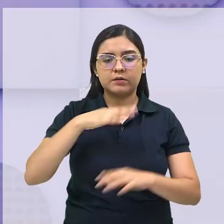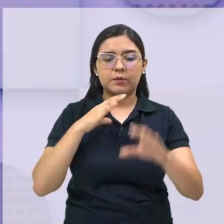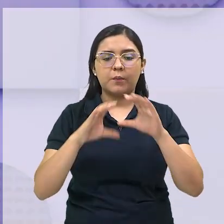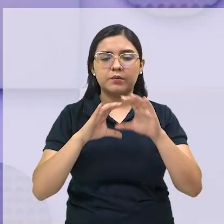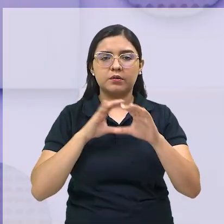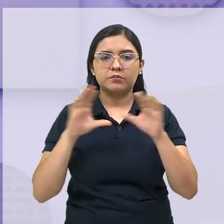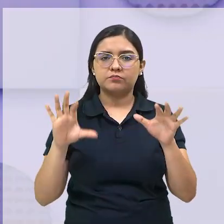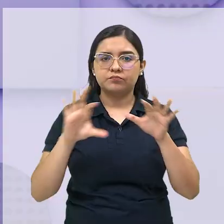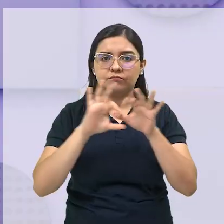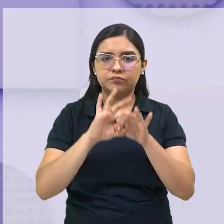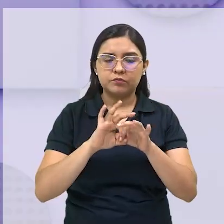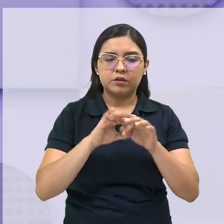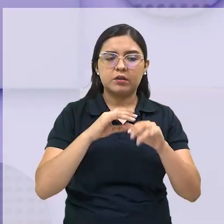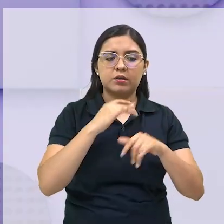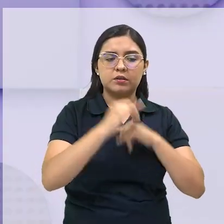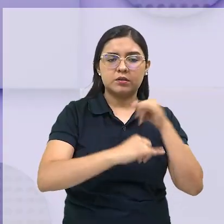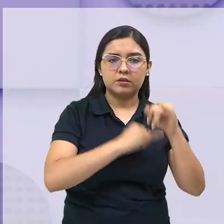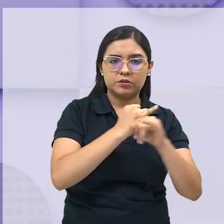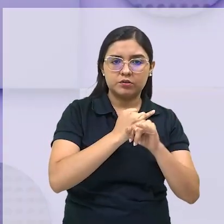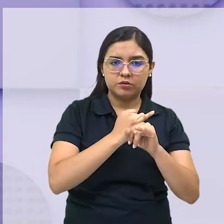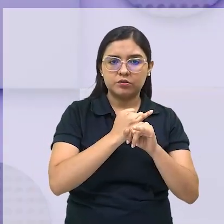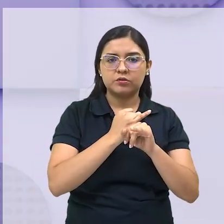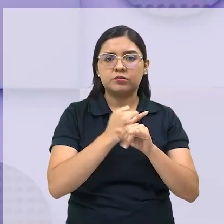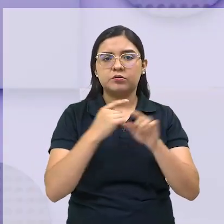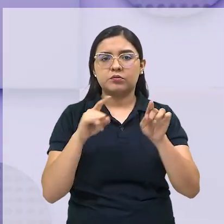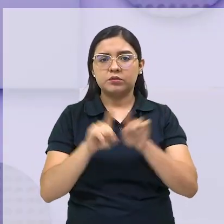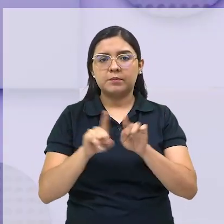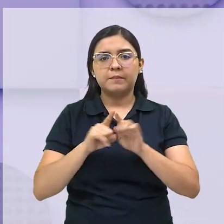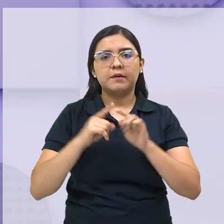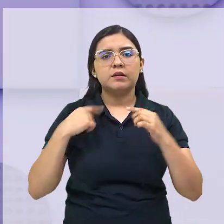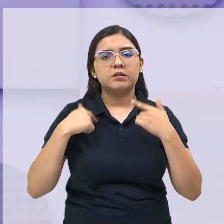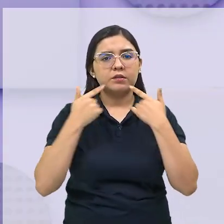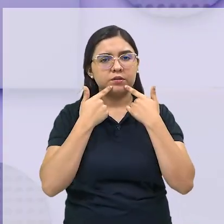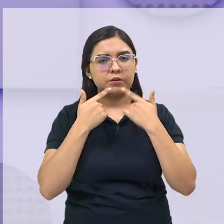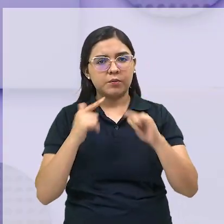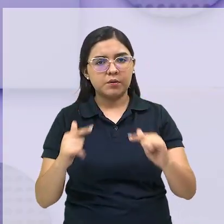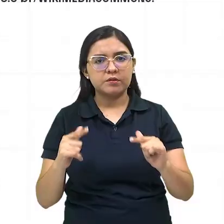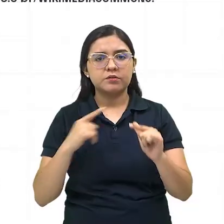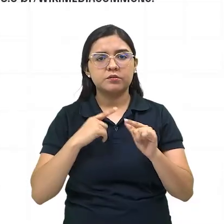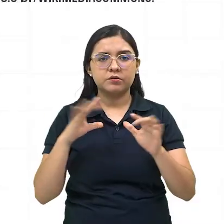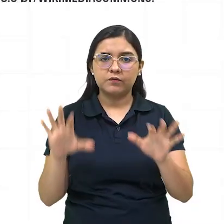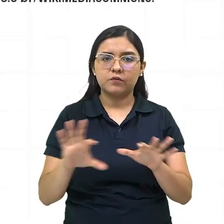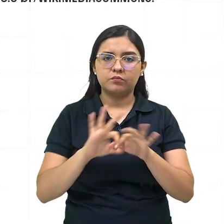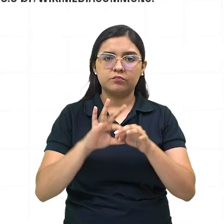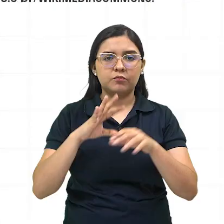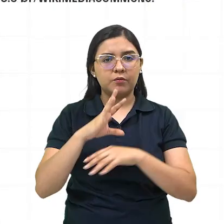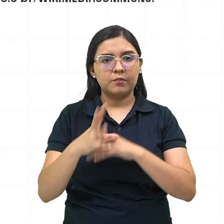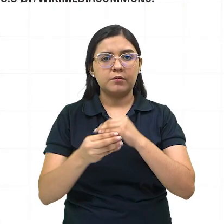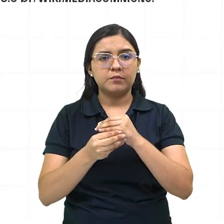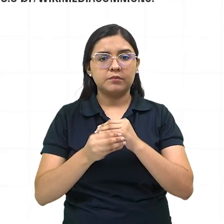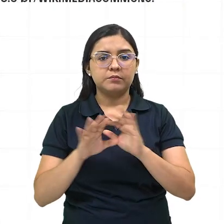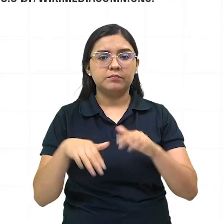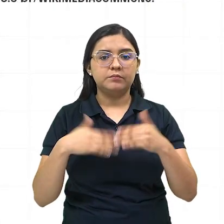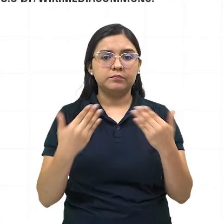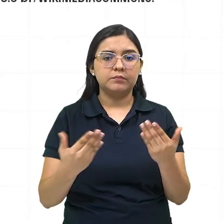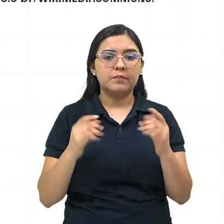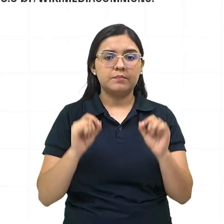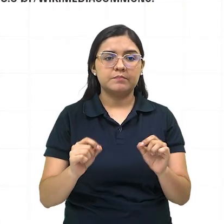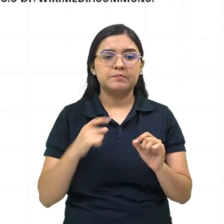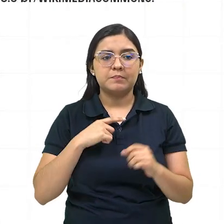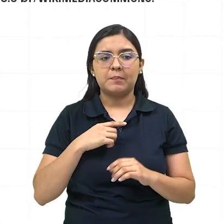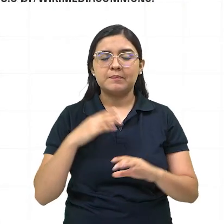comunicacional. É um encontro de rios e de linguagens que vão se complementando. E aqui a